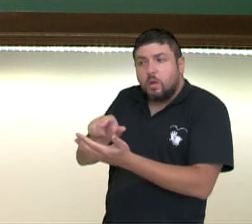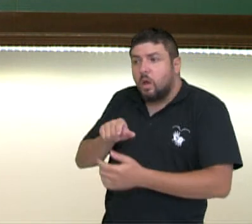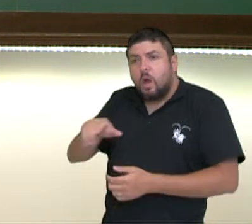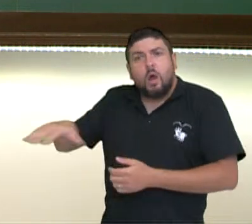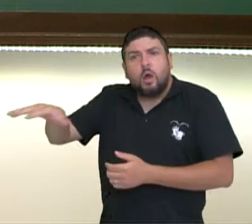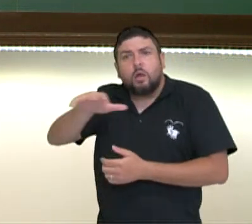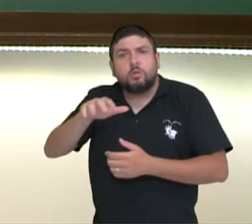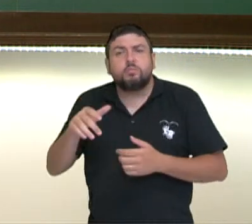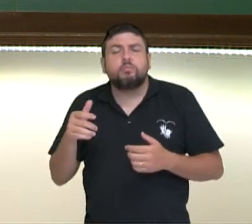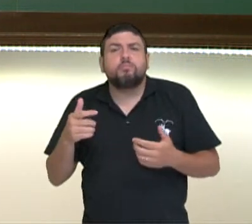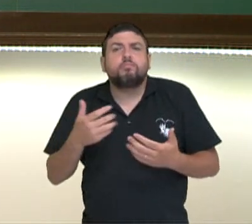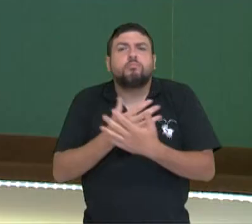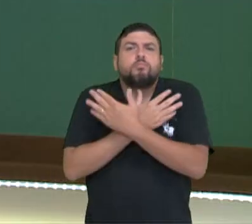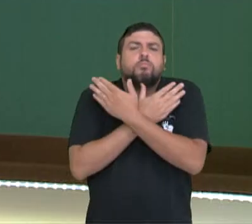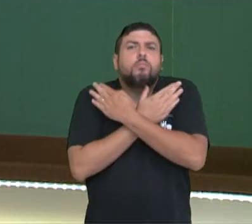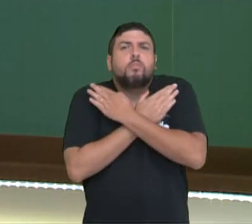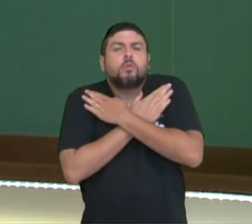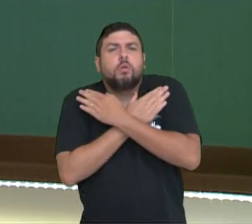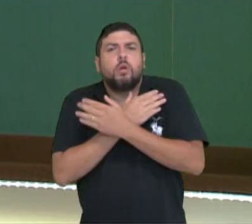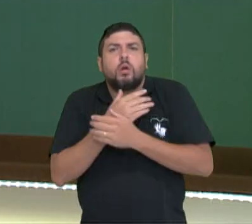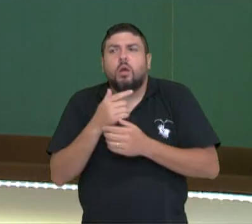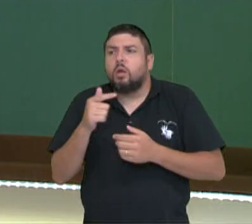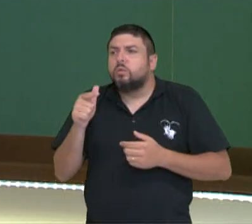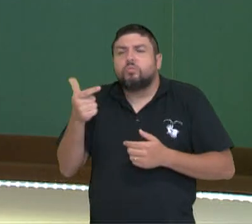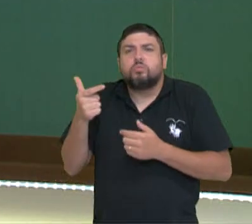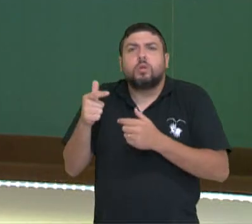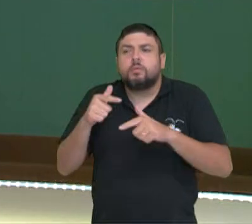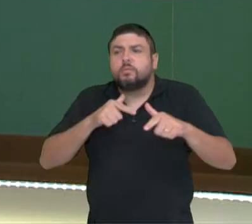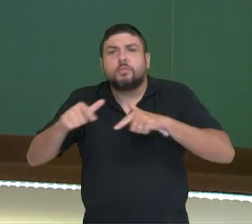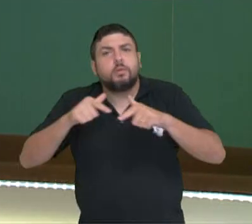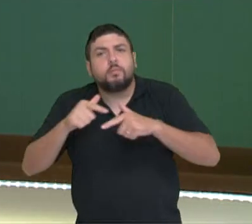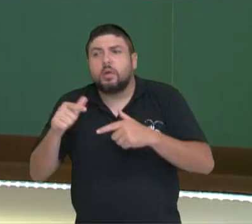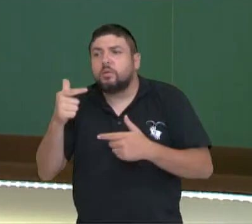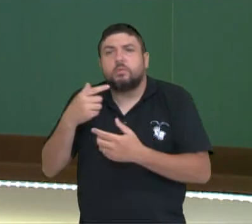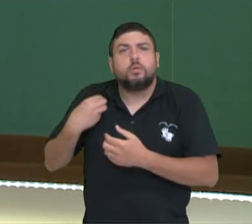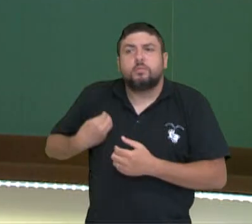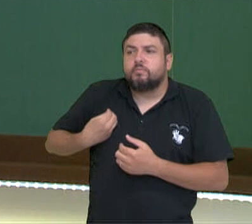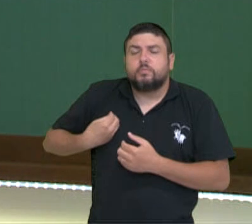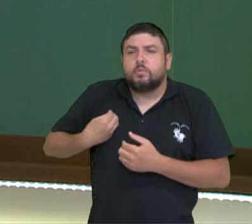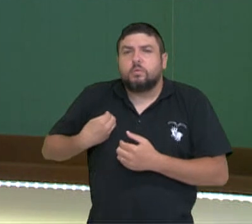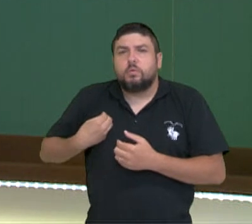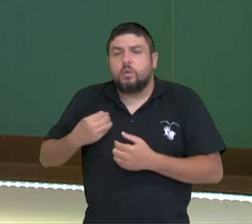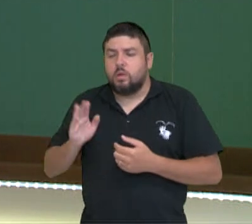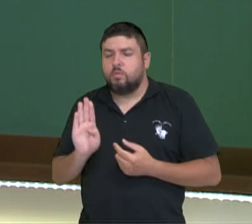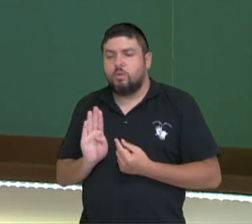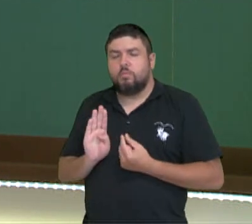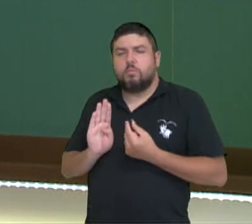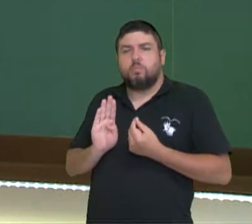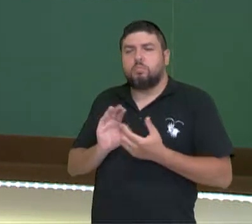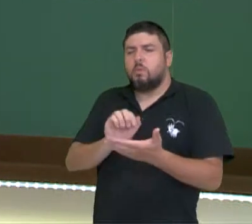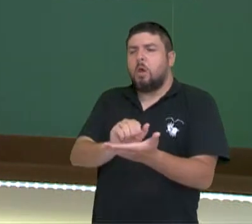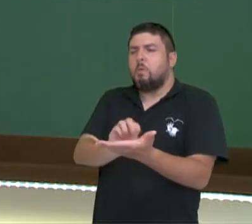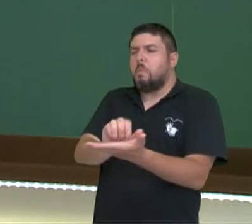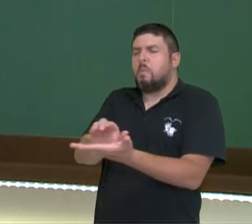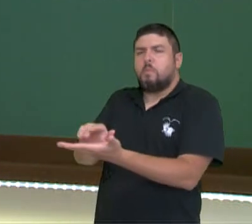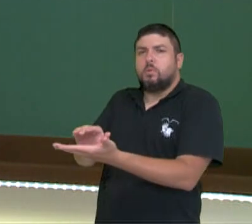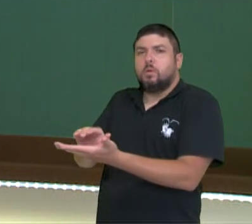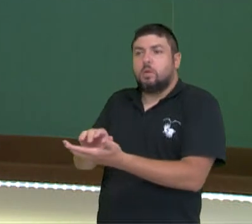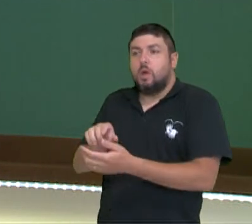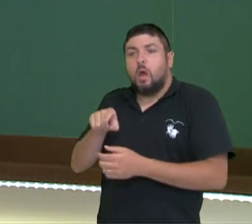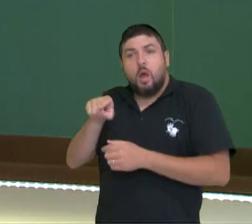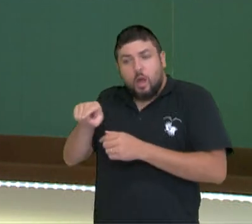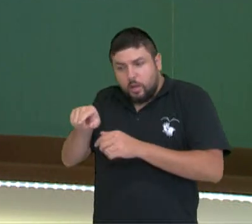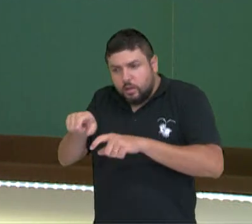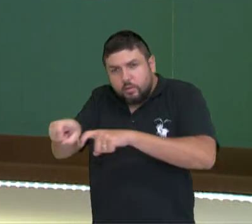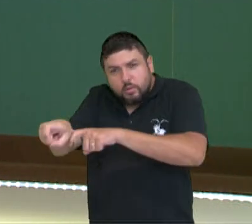onde viver. Esses camponeses que são expulsos das suas terras, eles vão para as cidades tentar encontrar um meio